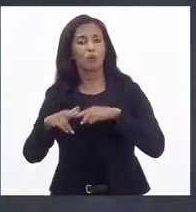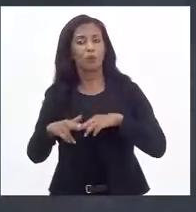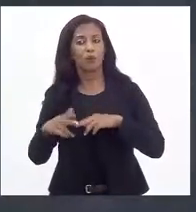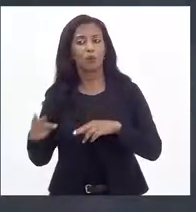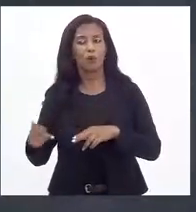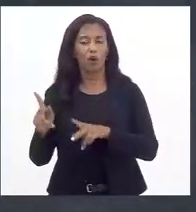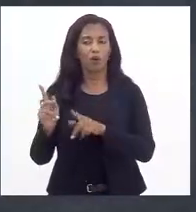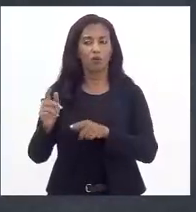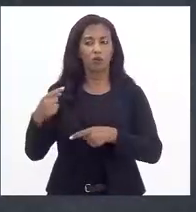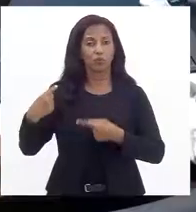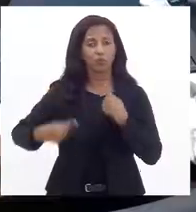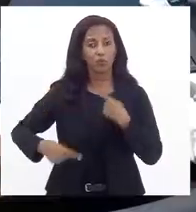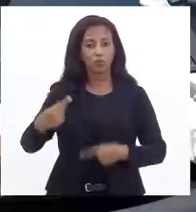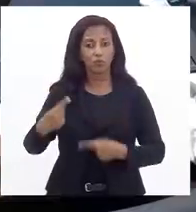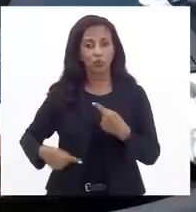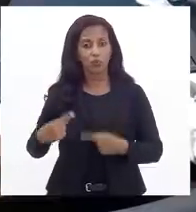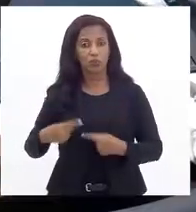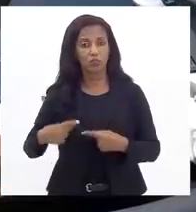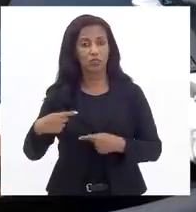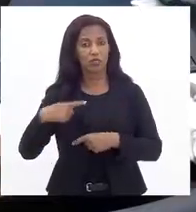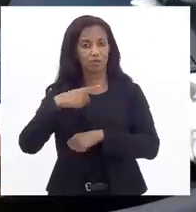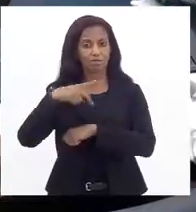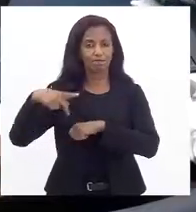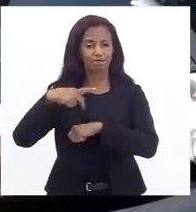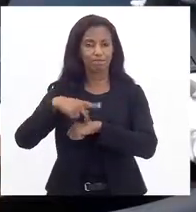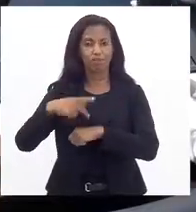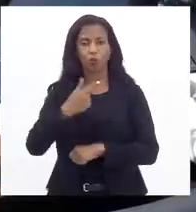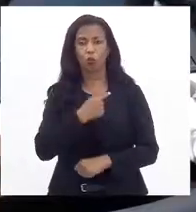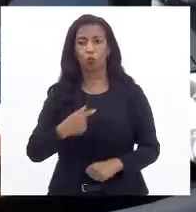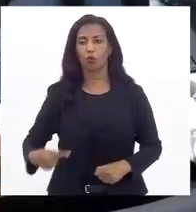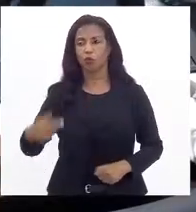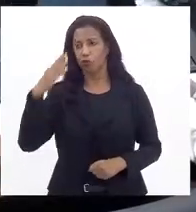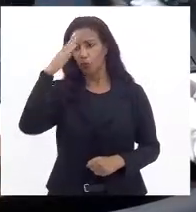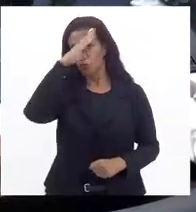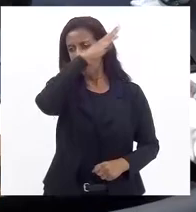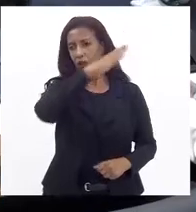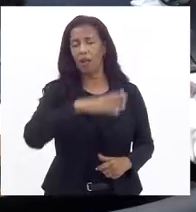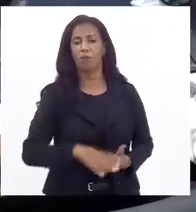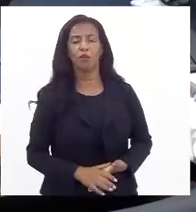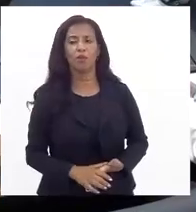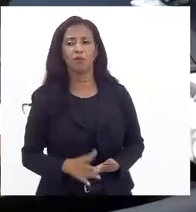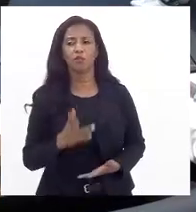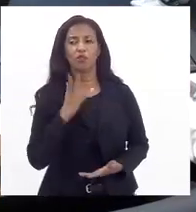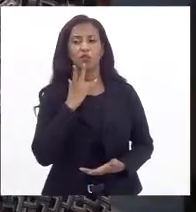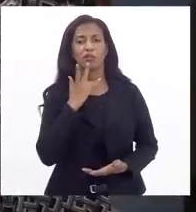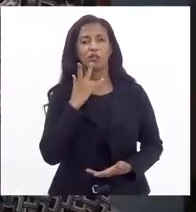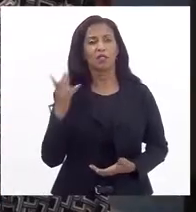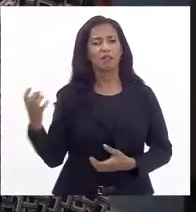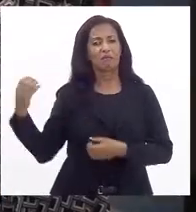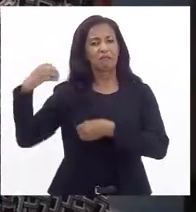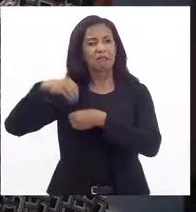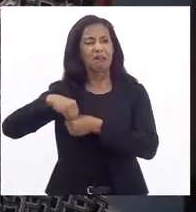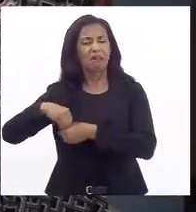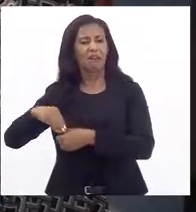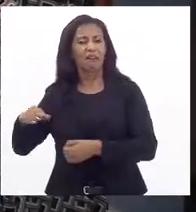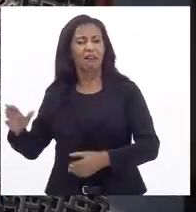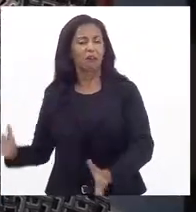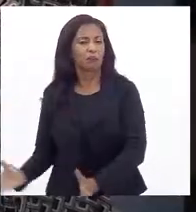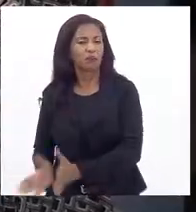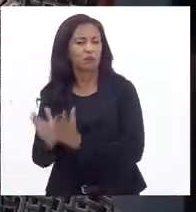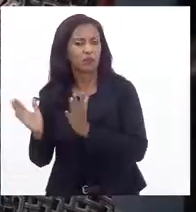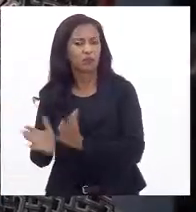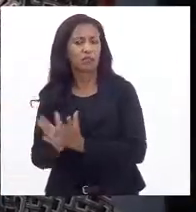de uma política nacional do governo bolsonaro implementa a mim É